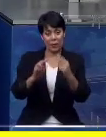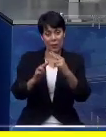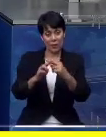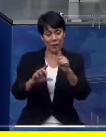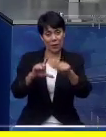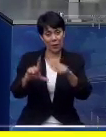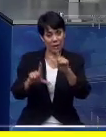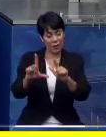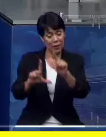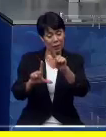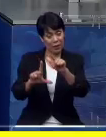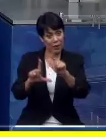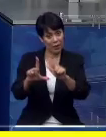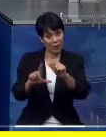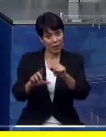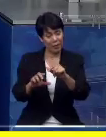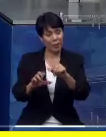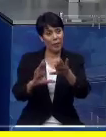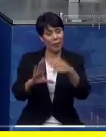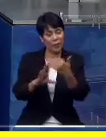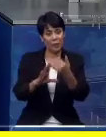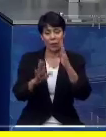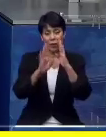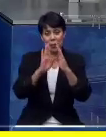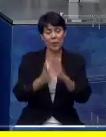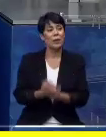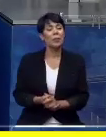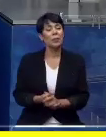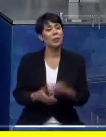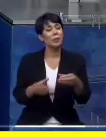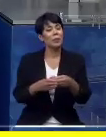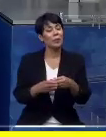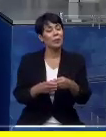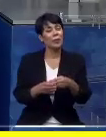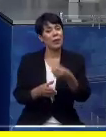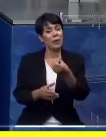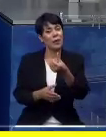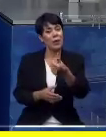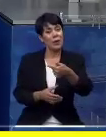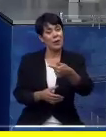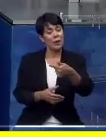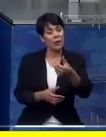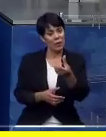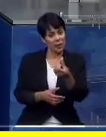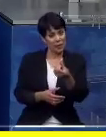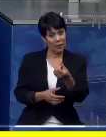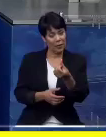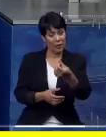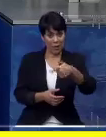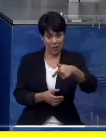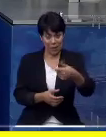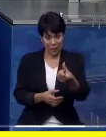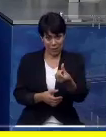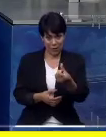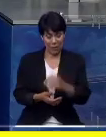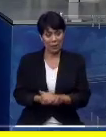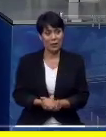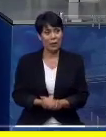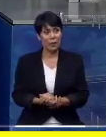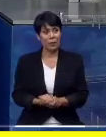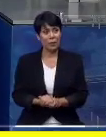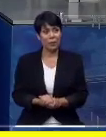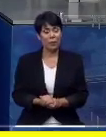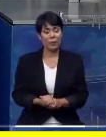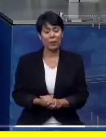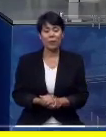e no Facebook. Bola rosa, número 76. Rosa, 76.